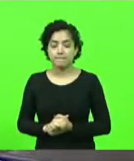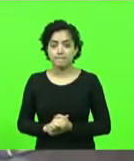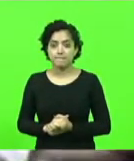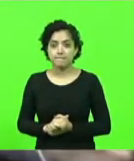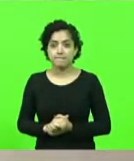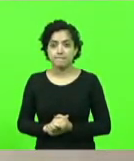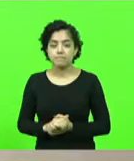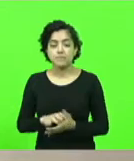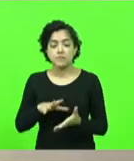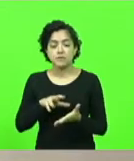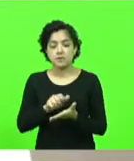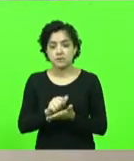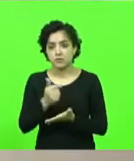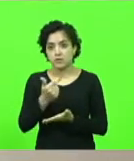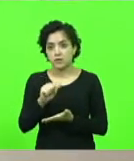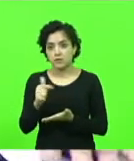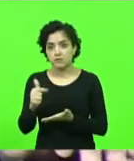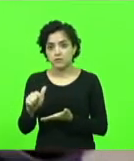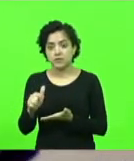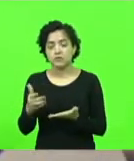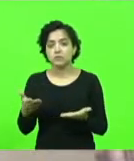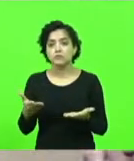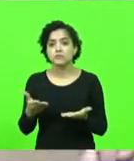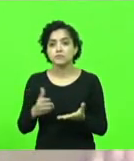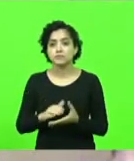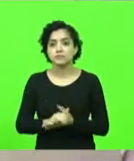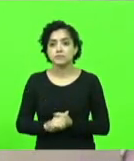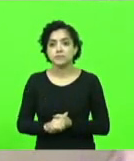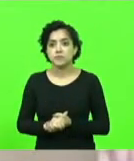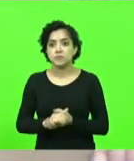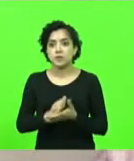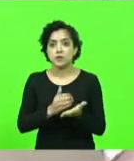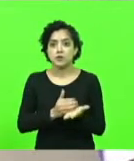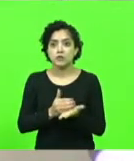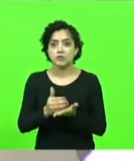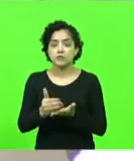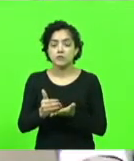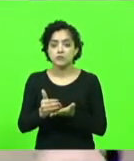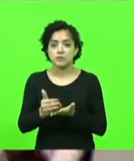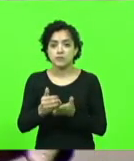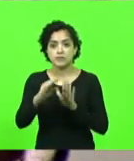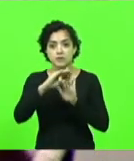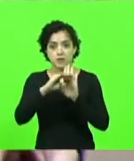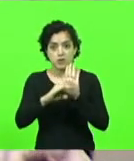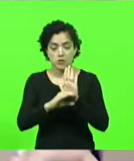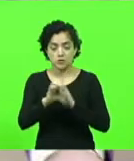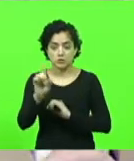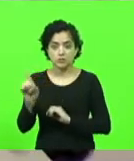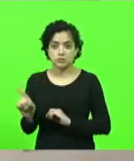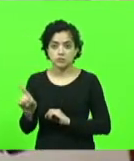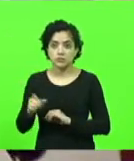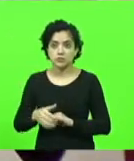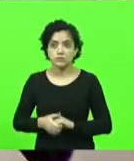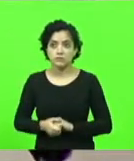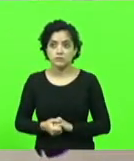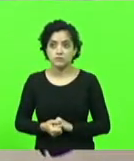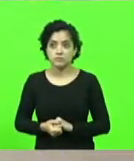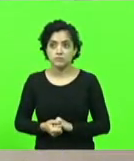em não havendo oradores inscritos começamos a ordem do dia